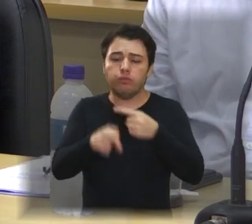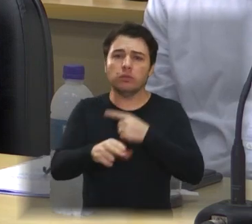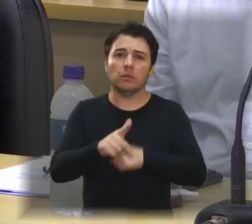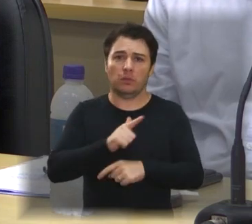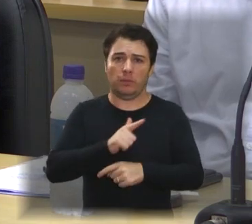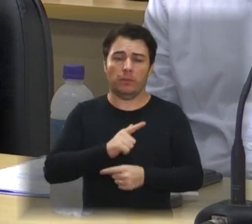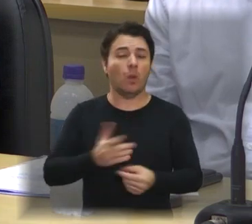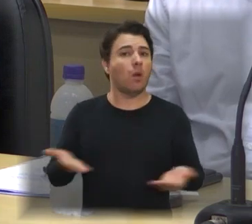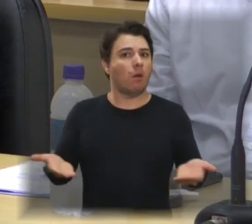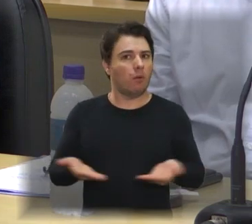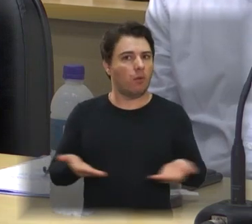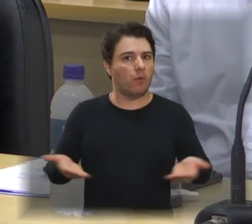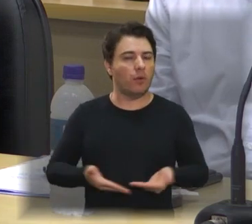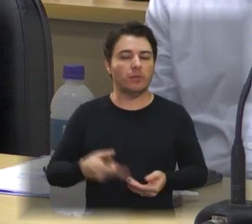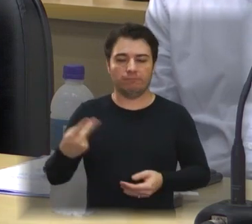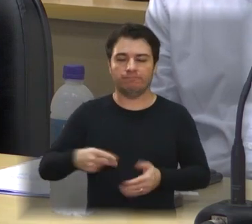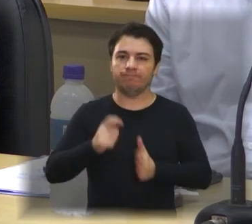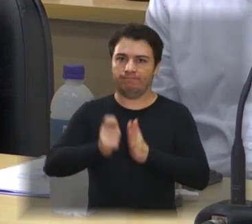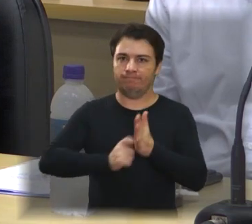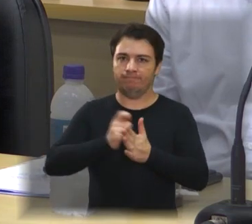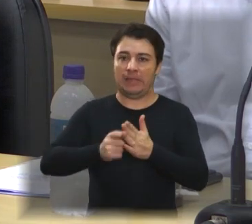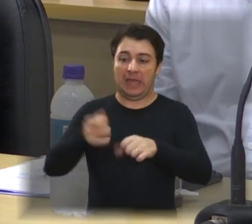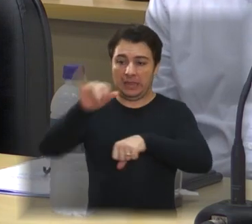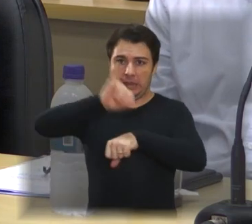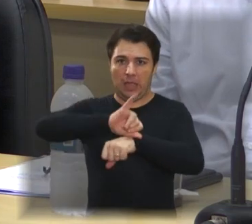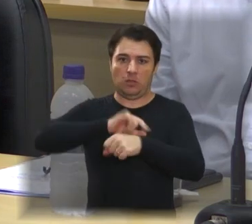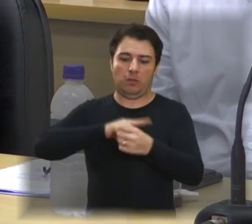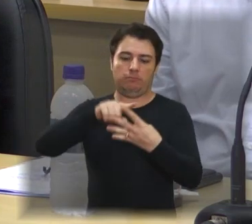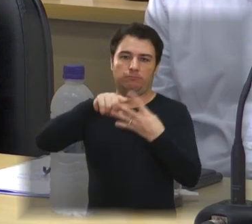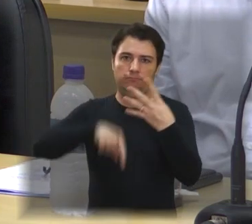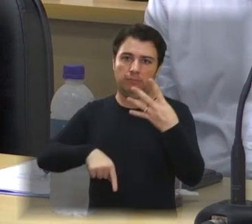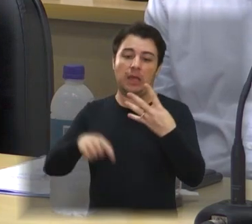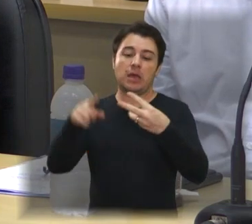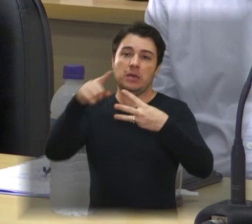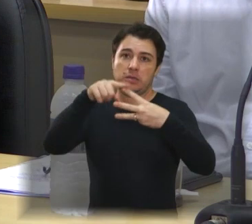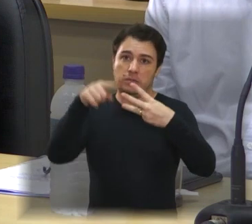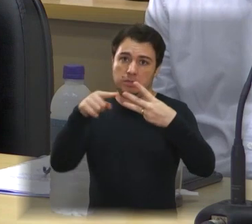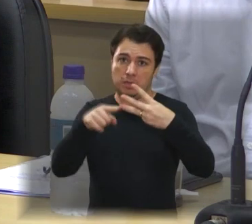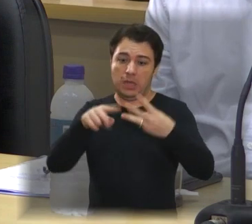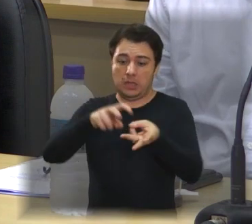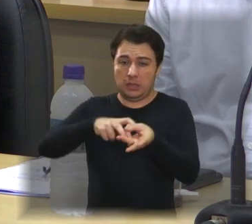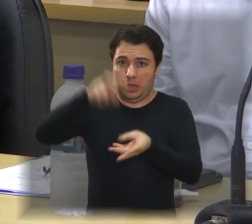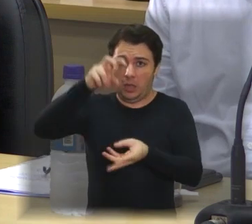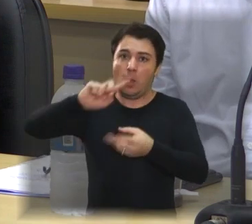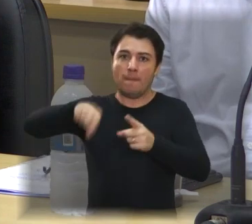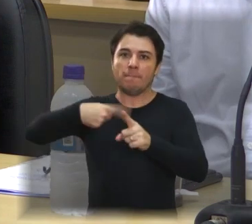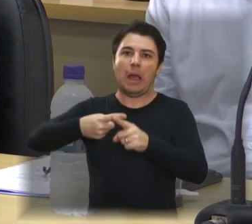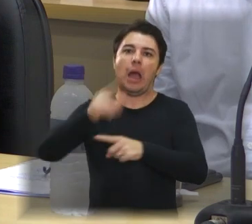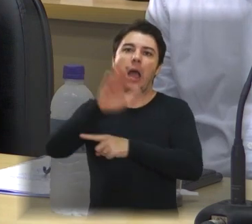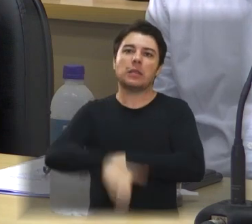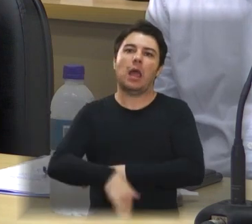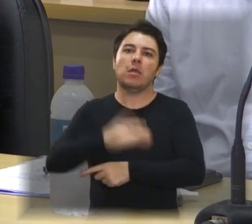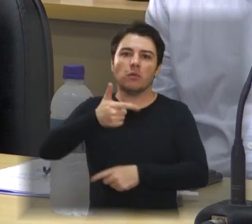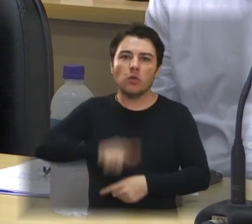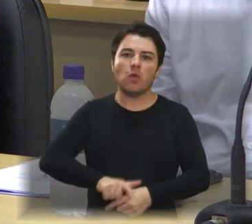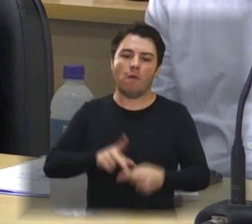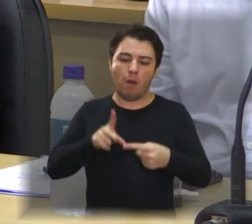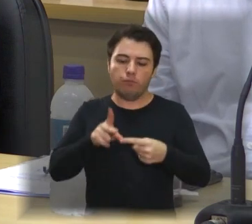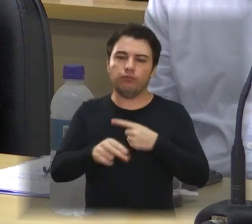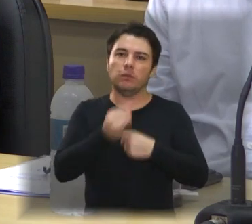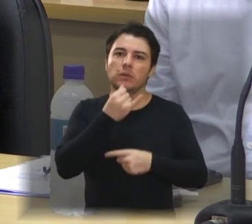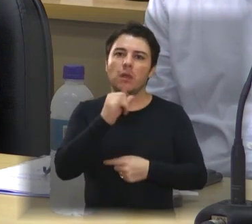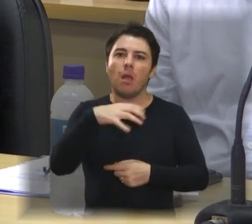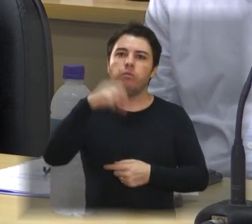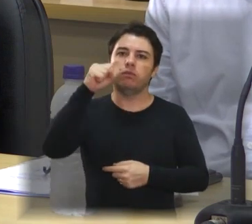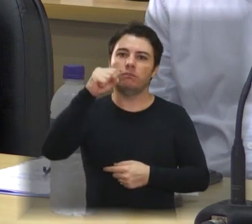e hoje mesmo foram quatro interrupções aqui no centro Três pela manhã e mais um à tarde claro